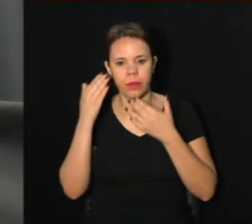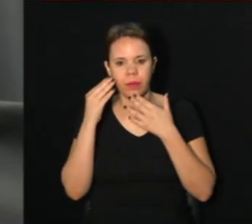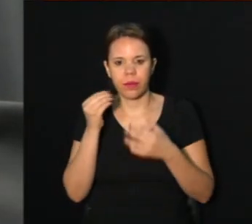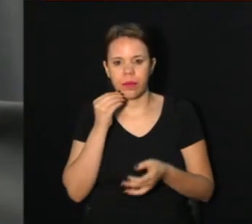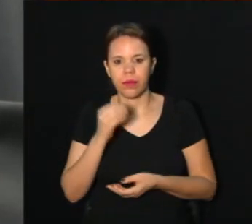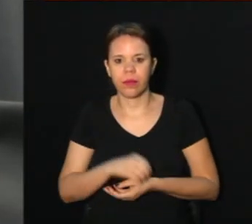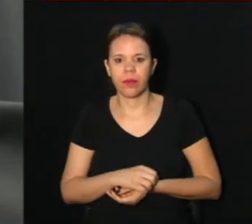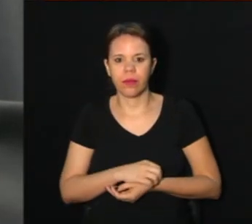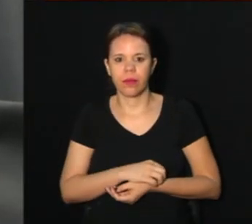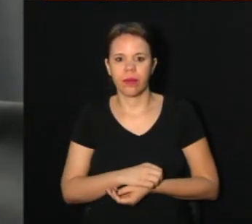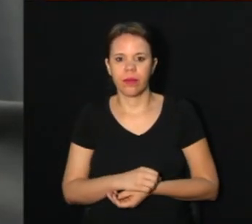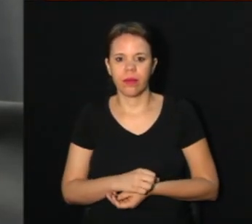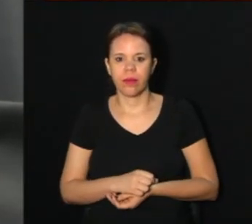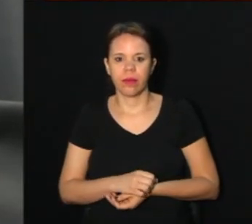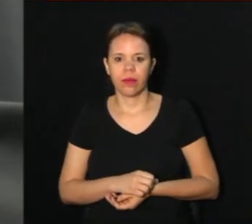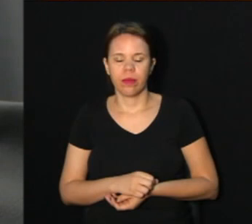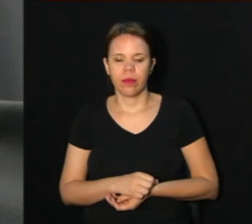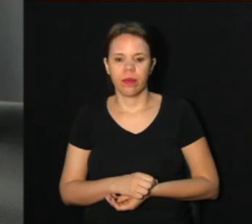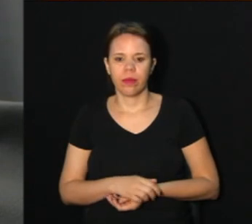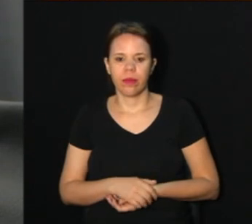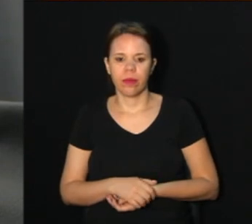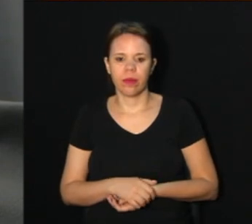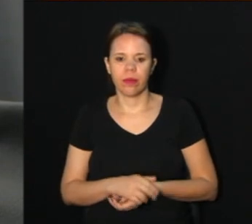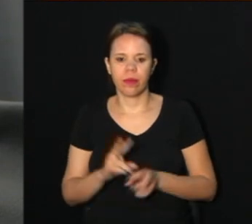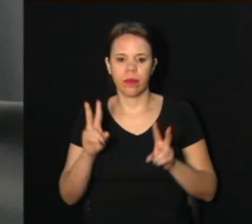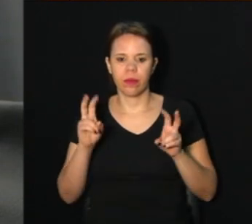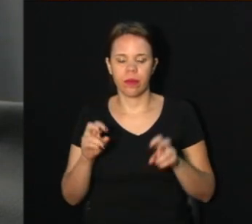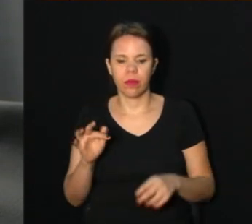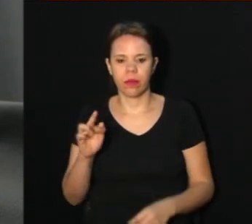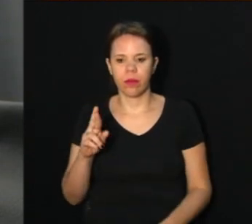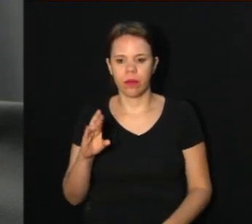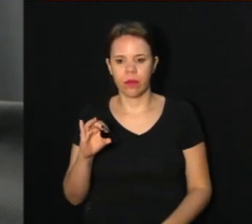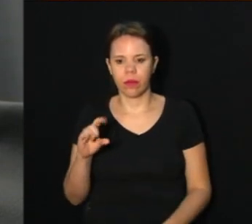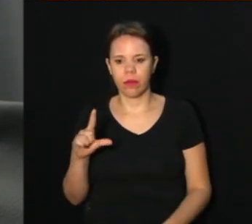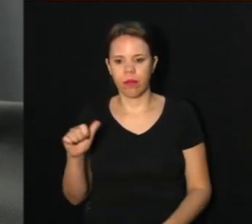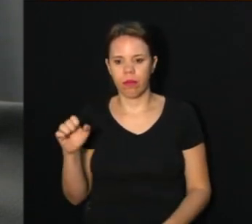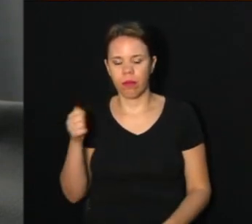oportunidade. Bom, com relação à Francislane,